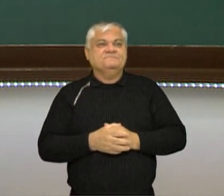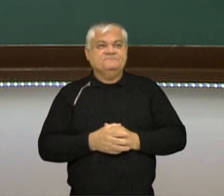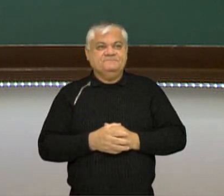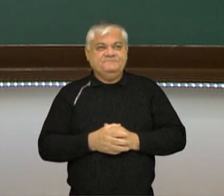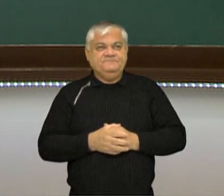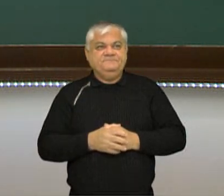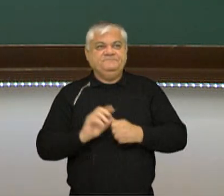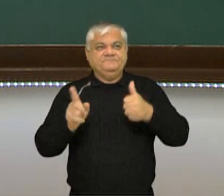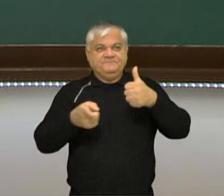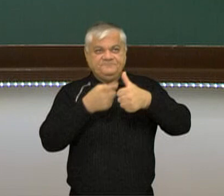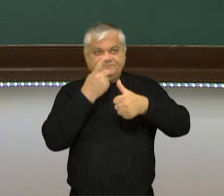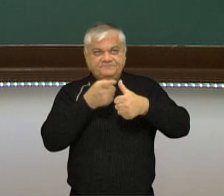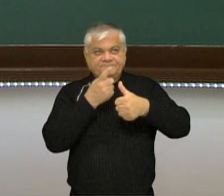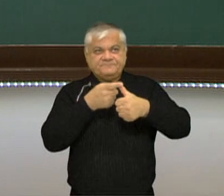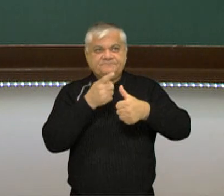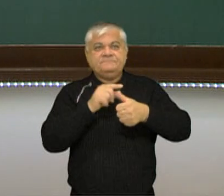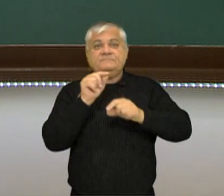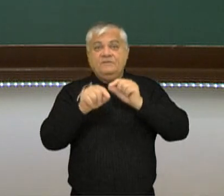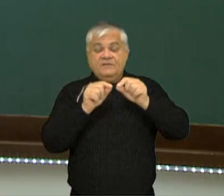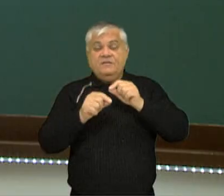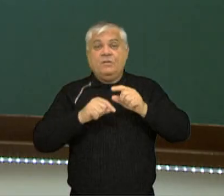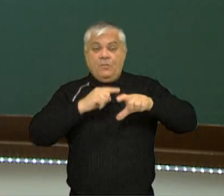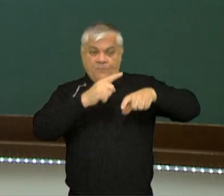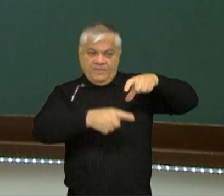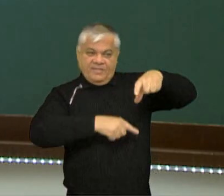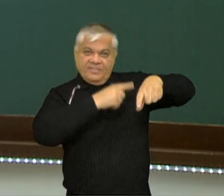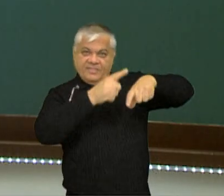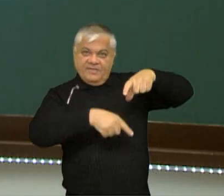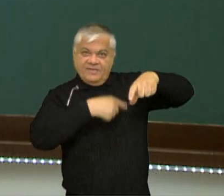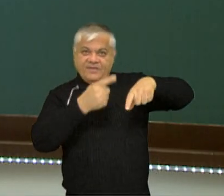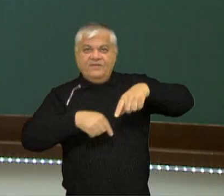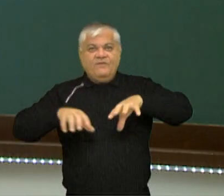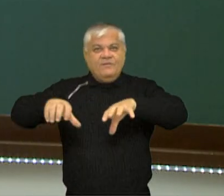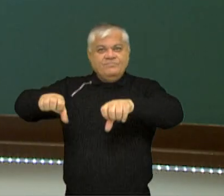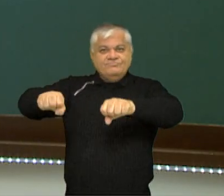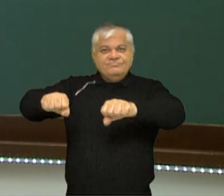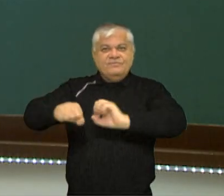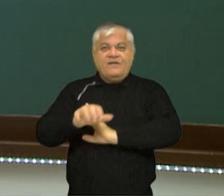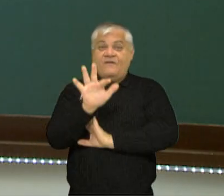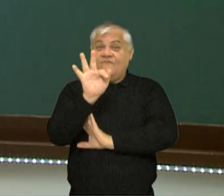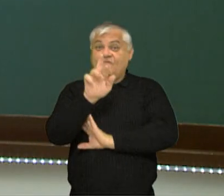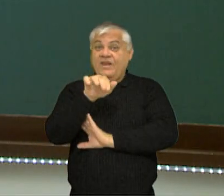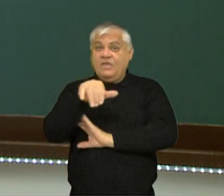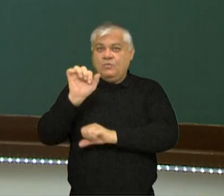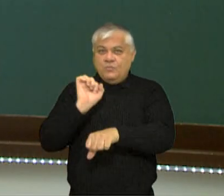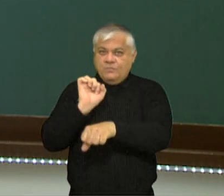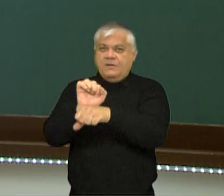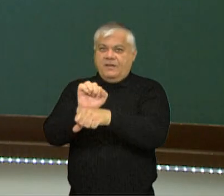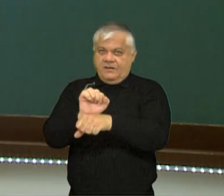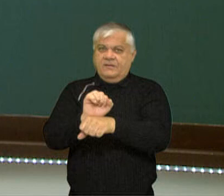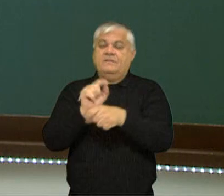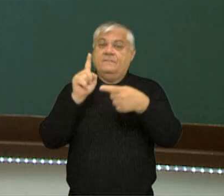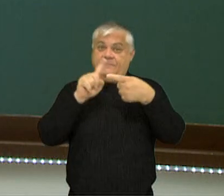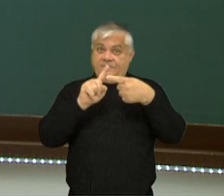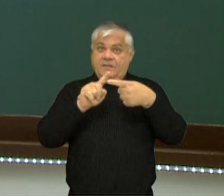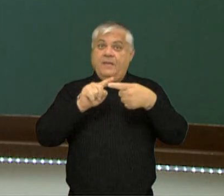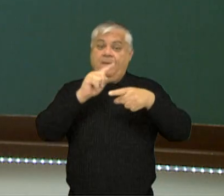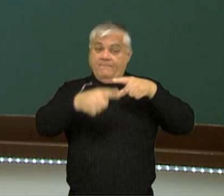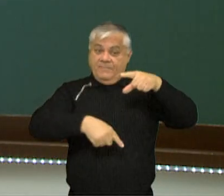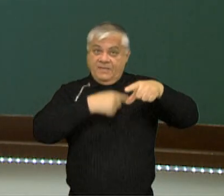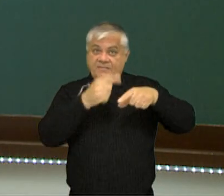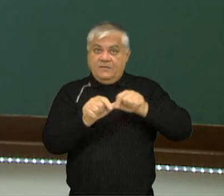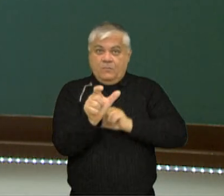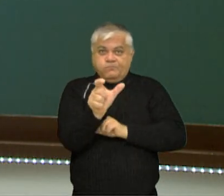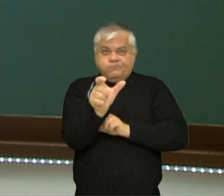as primeiras adaptações foram nos pneus e nos freios, como eu falei para vocês, tá? Os pneus tiveram que ficar mais